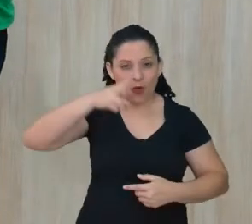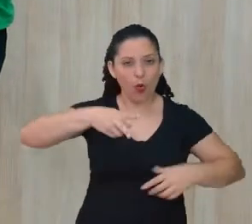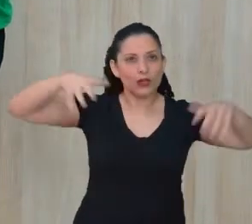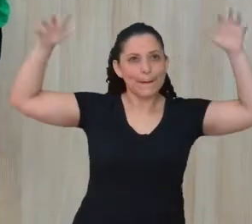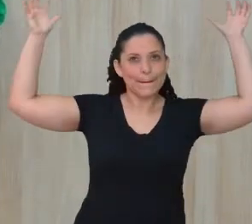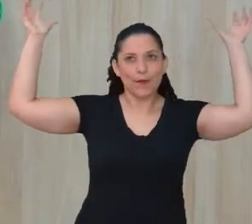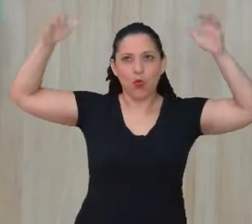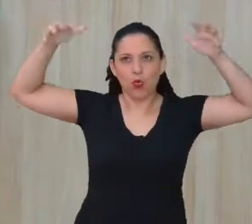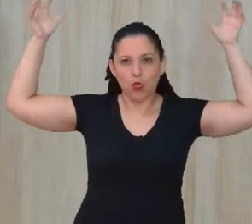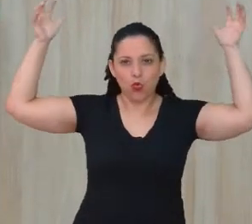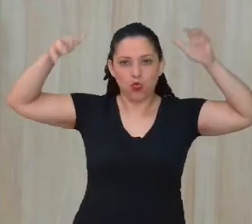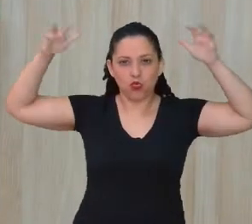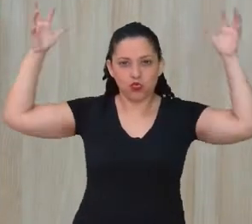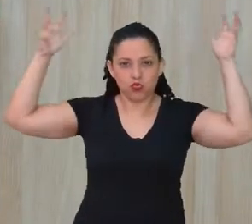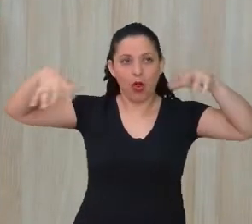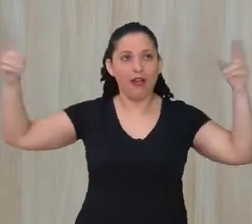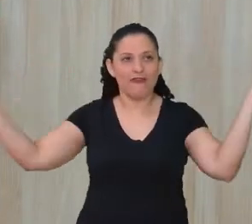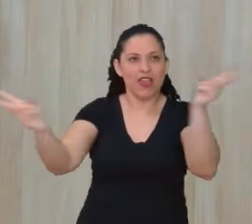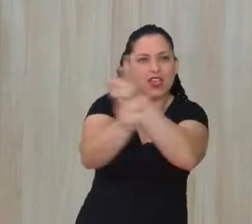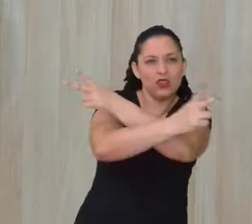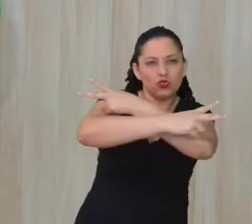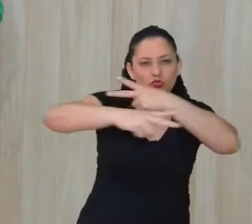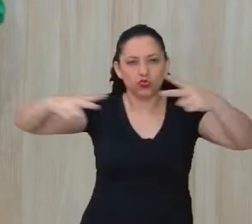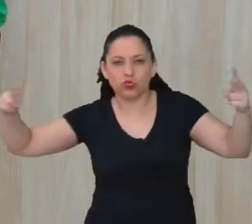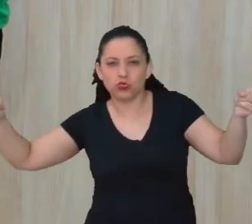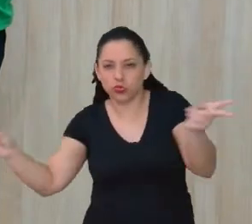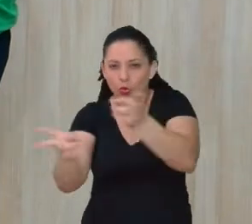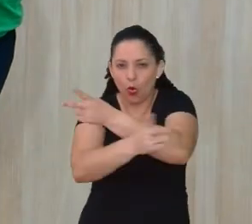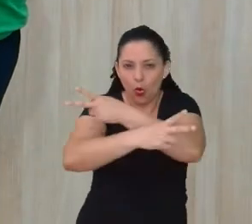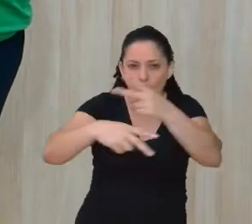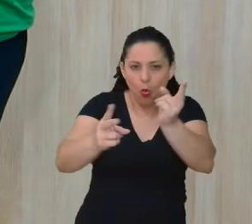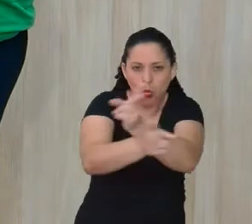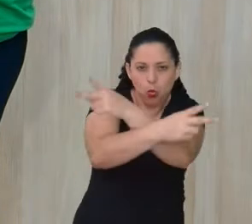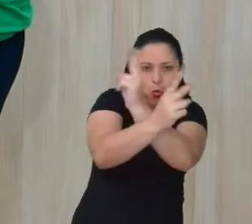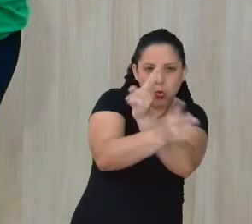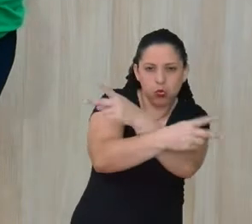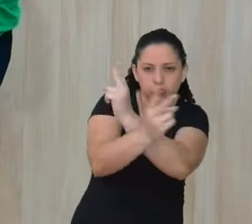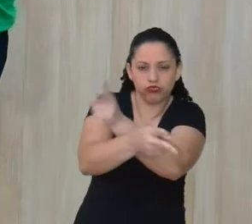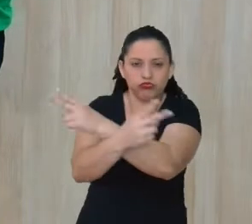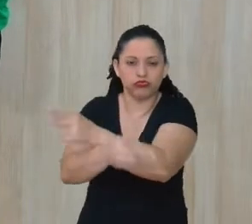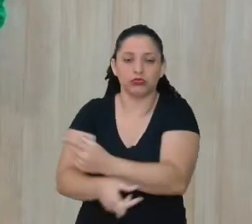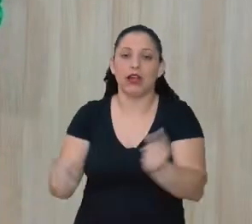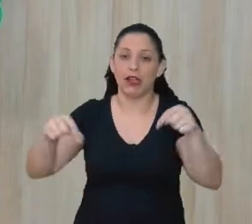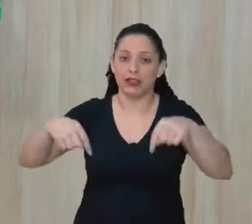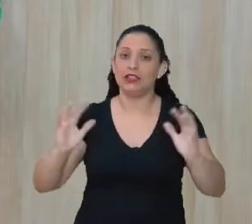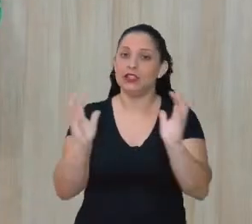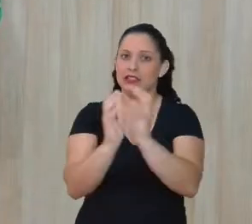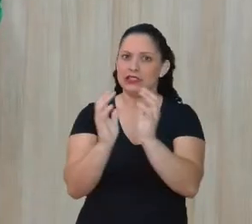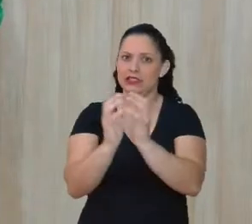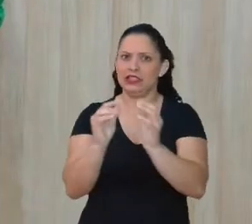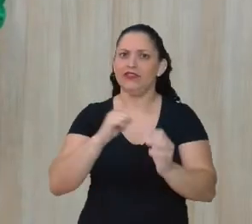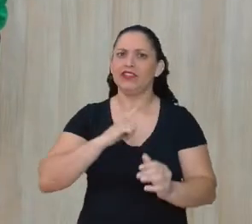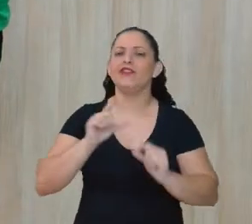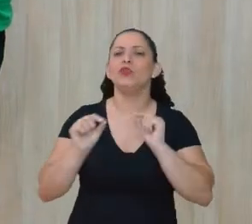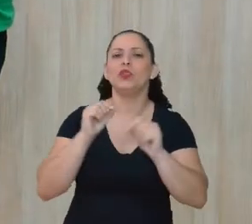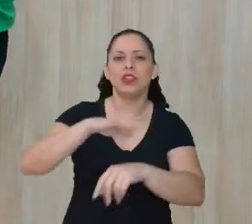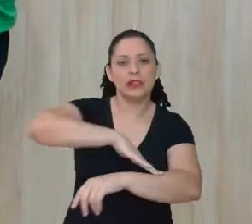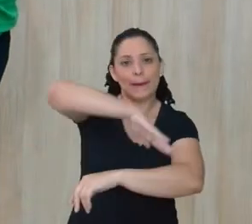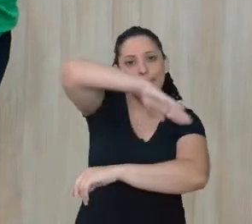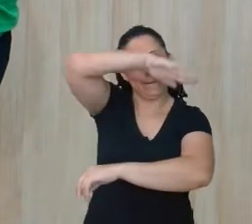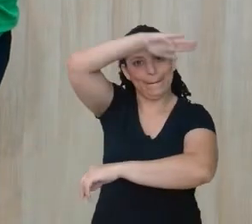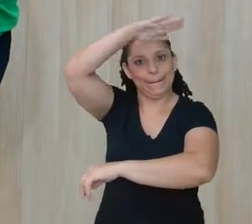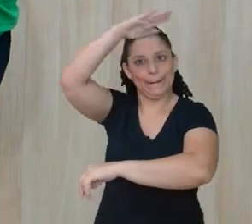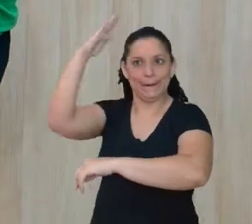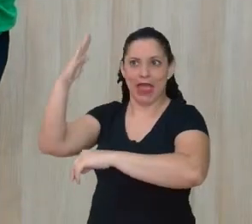vem com ventos muito fortes também, né? Então, aqui em Recife houve o quê? Deslizamentos de barreiras,